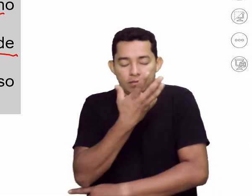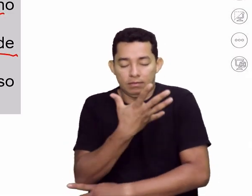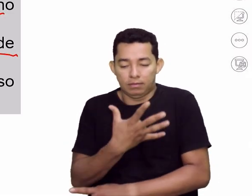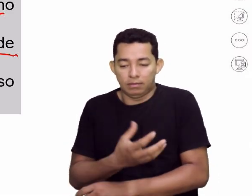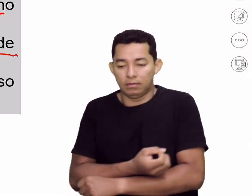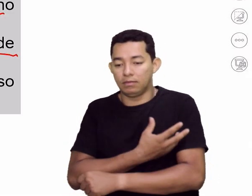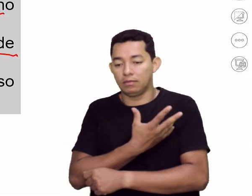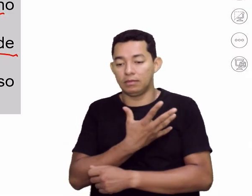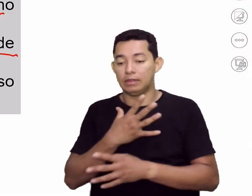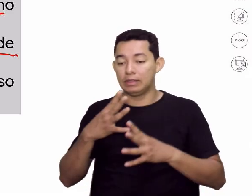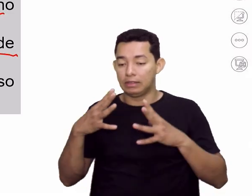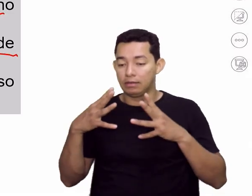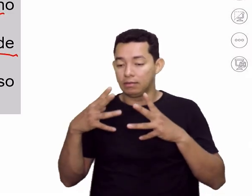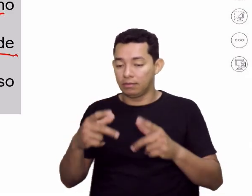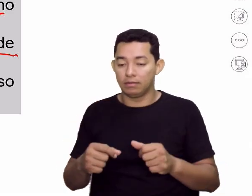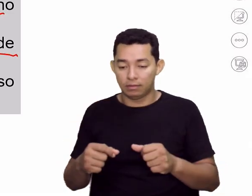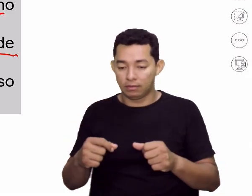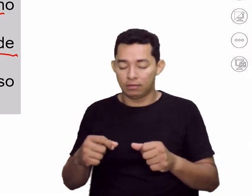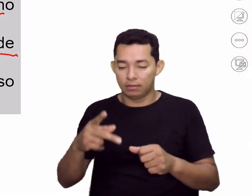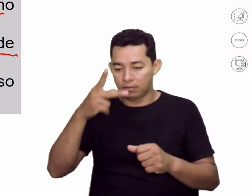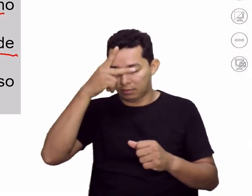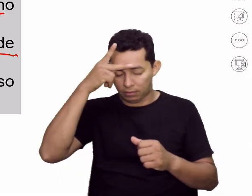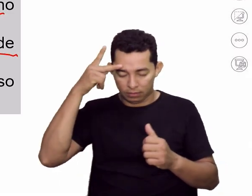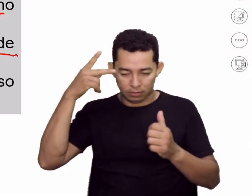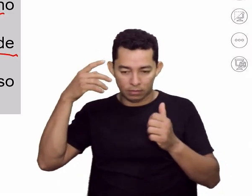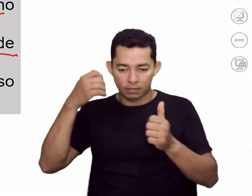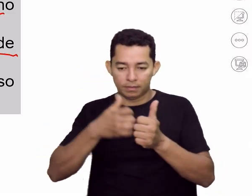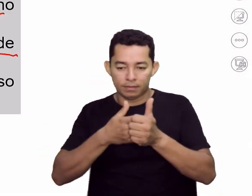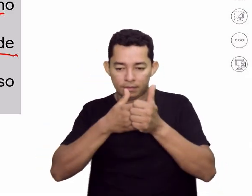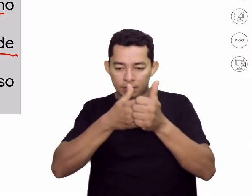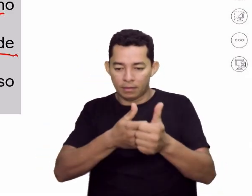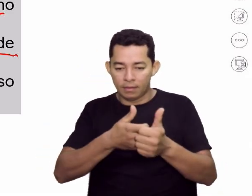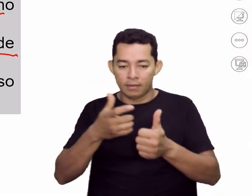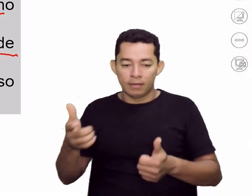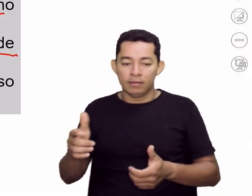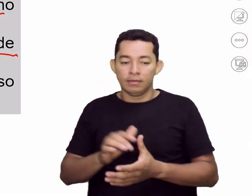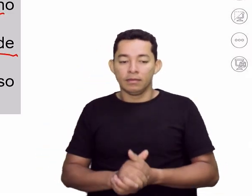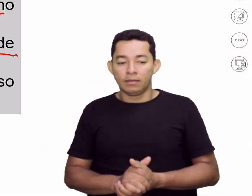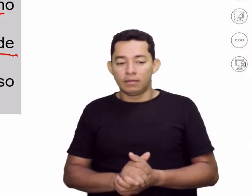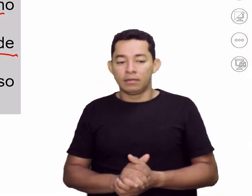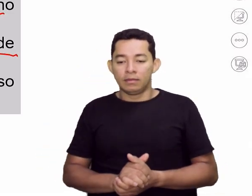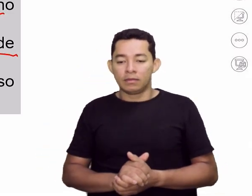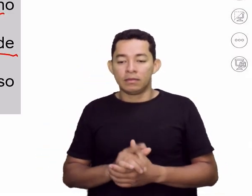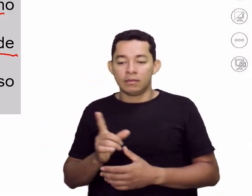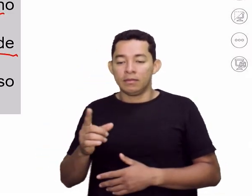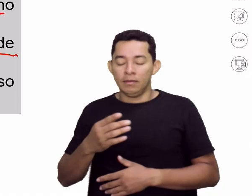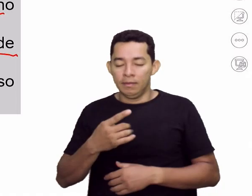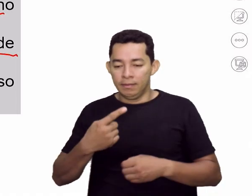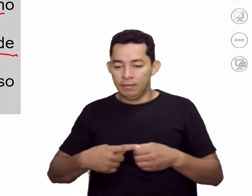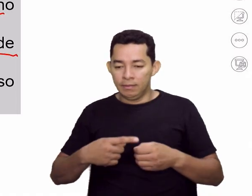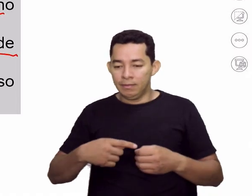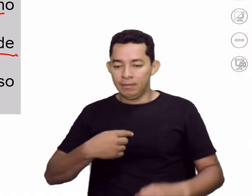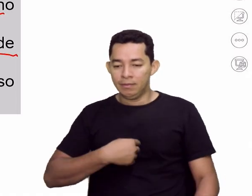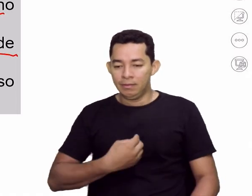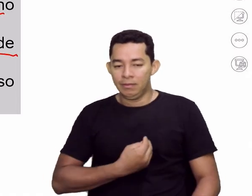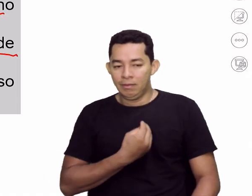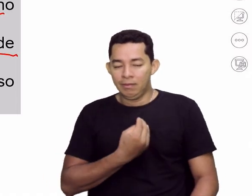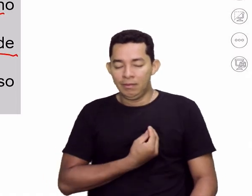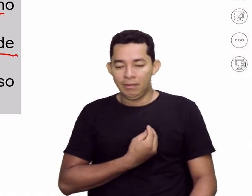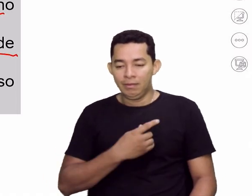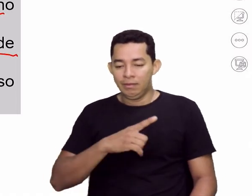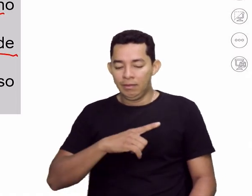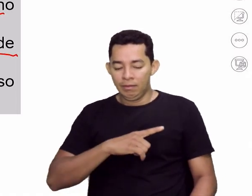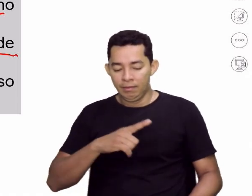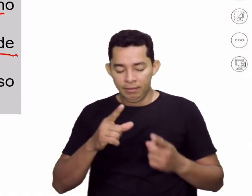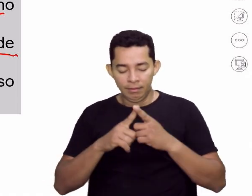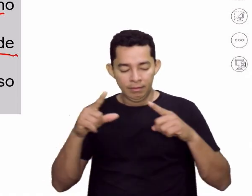tantos seguidores, né, que na cidade que eu vivi muitos anos, tinha uma banda